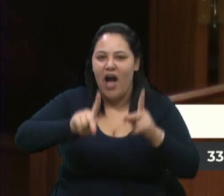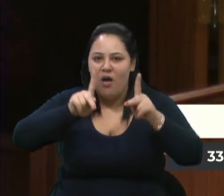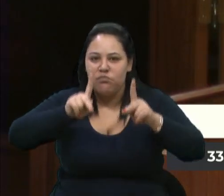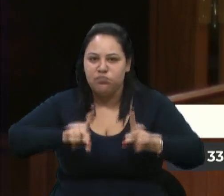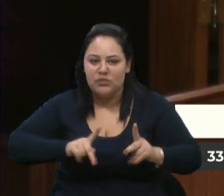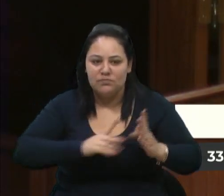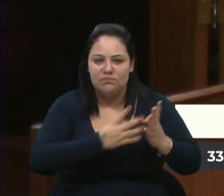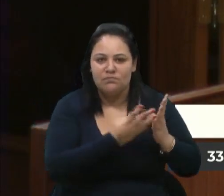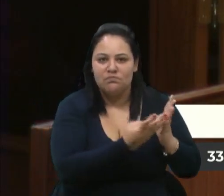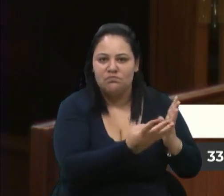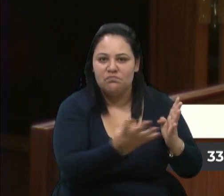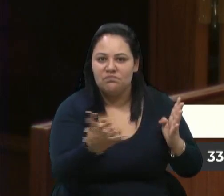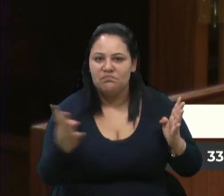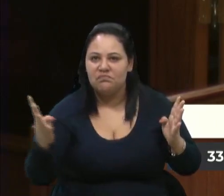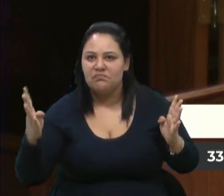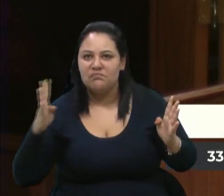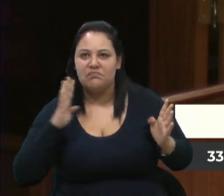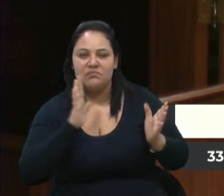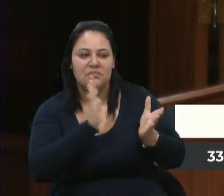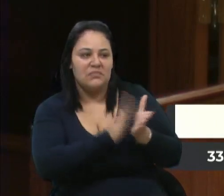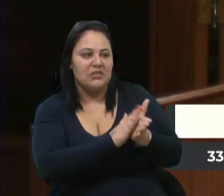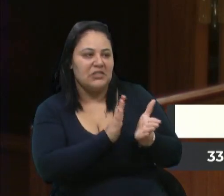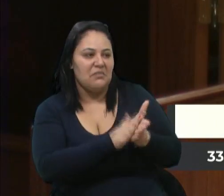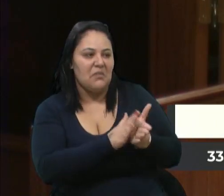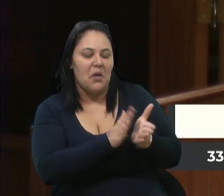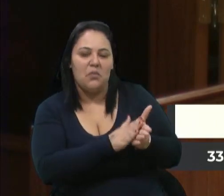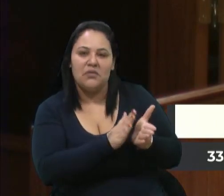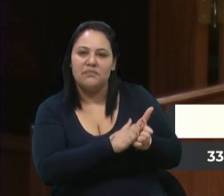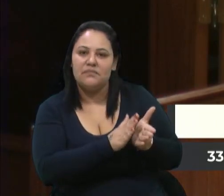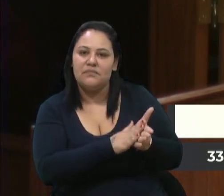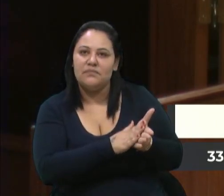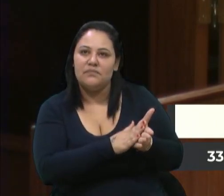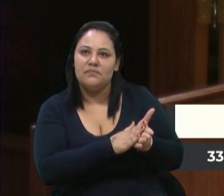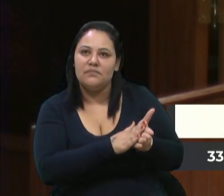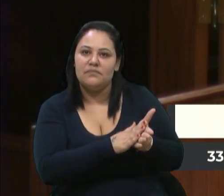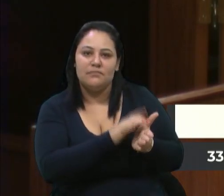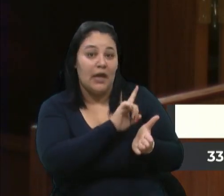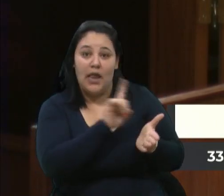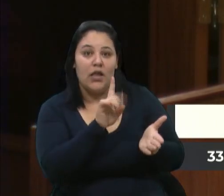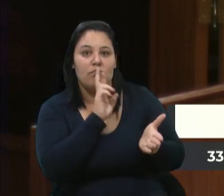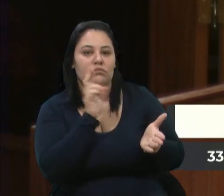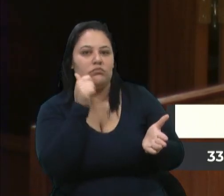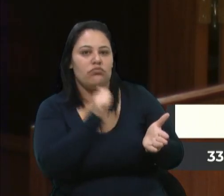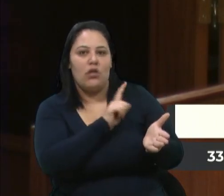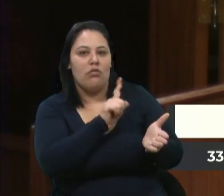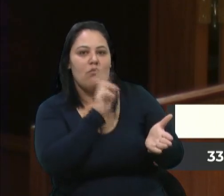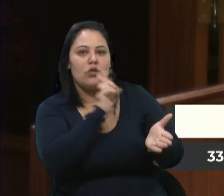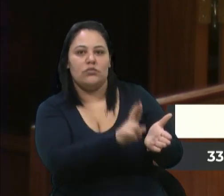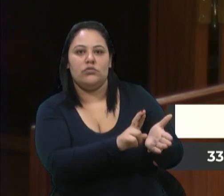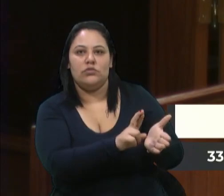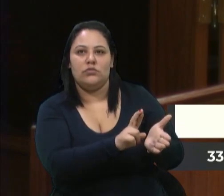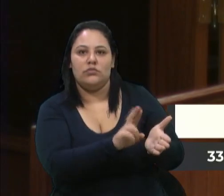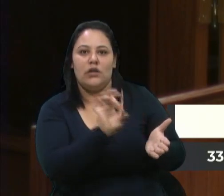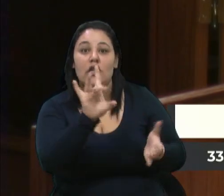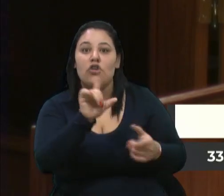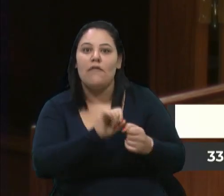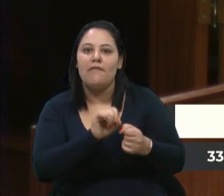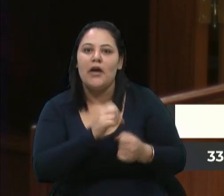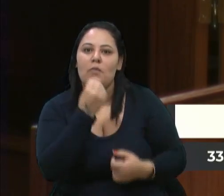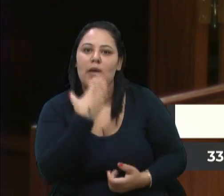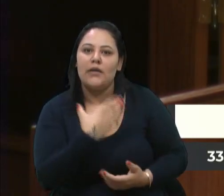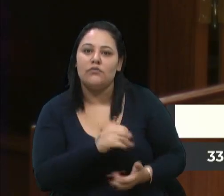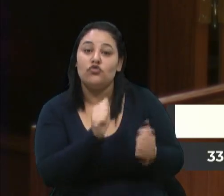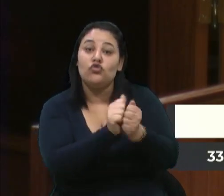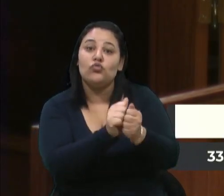onde fica a mitra que fazem assim para ela. Ela não responde, ela só faz o bem, ela e o